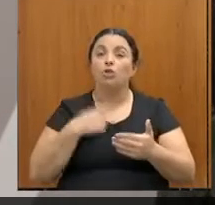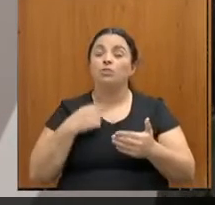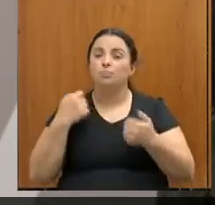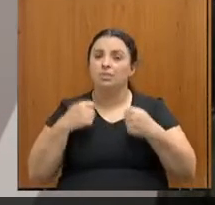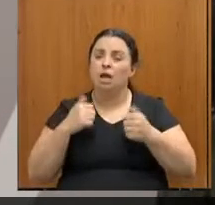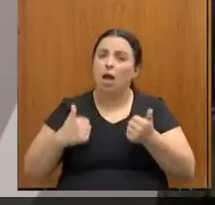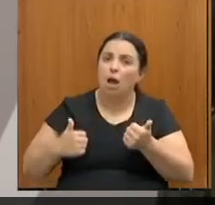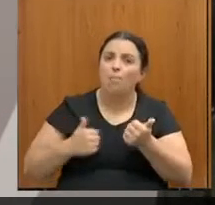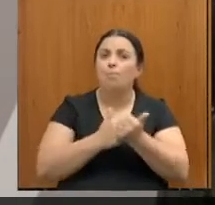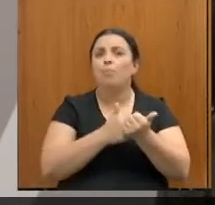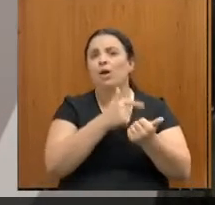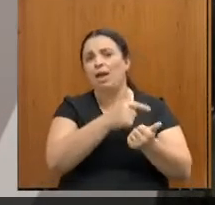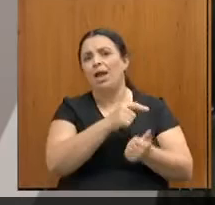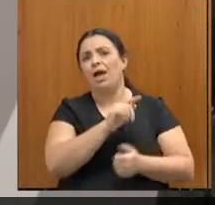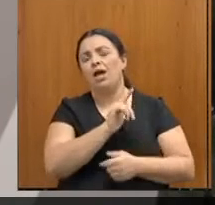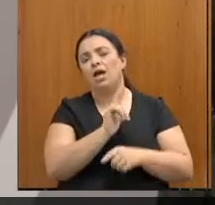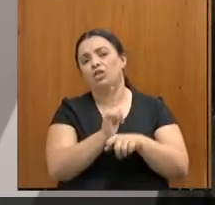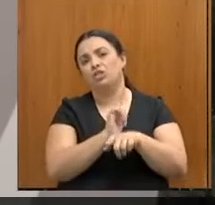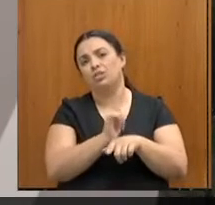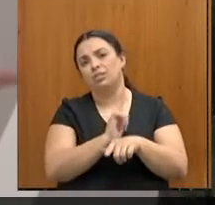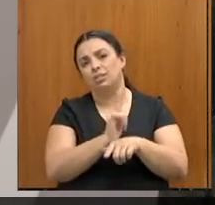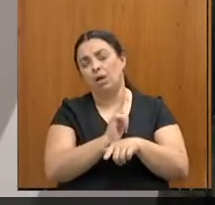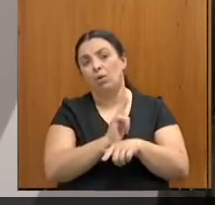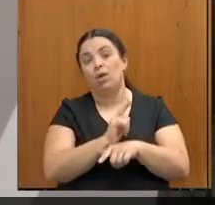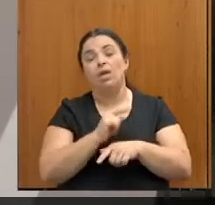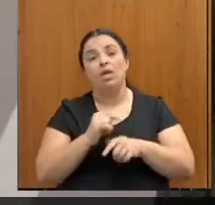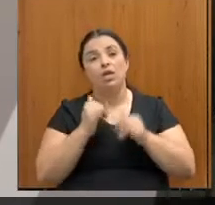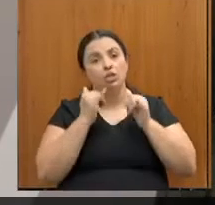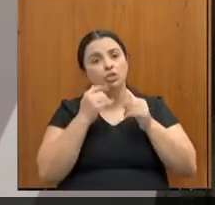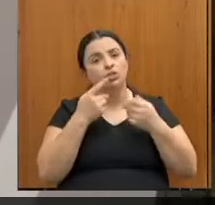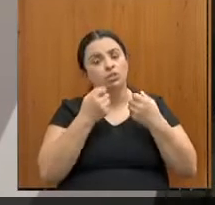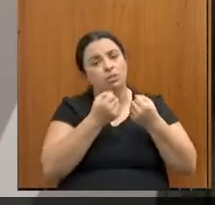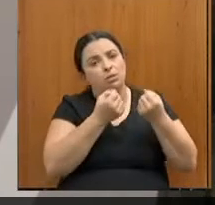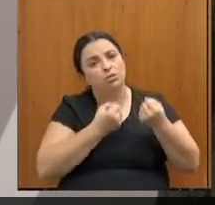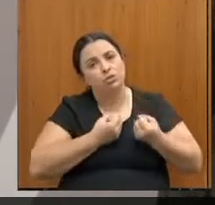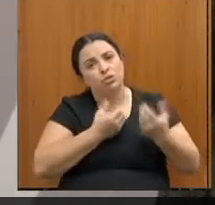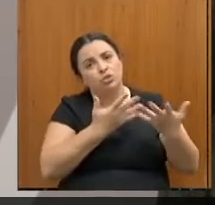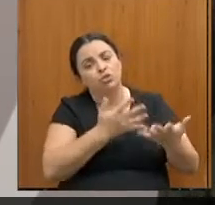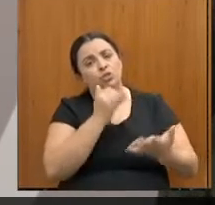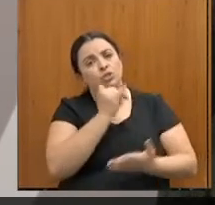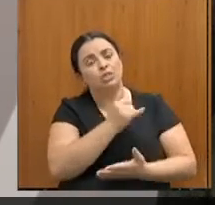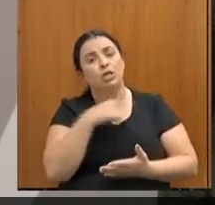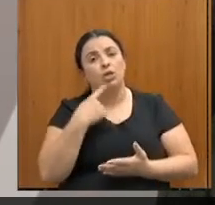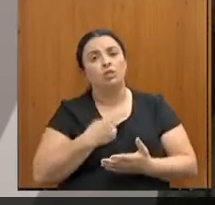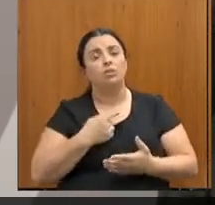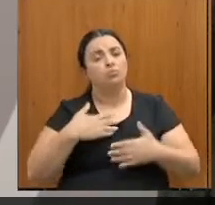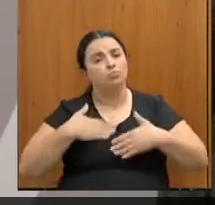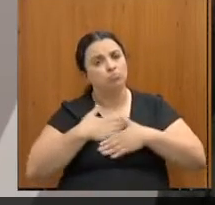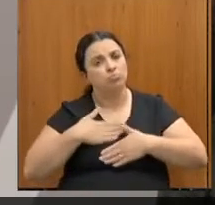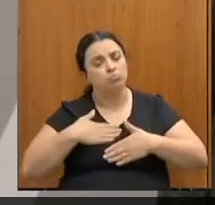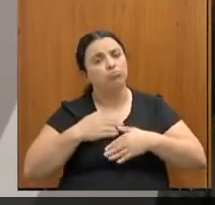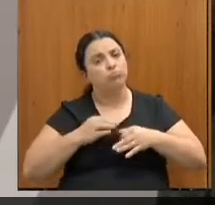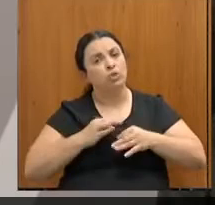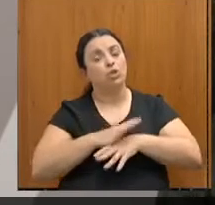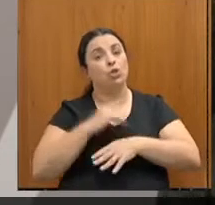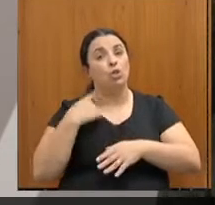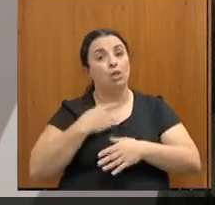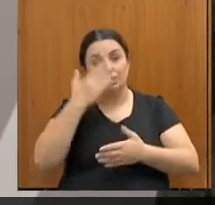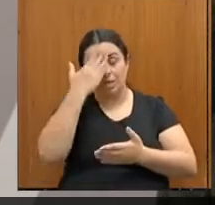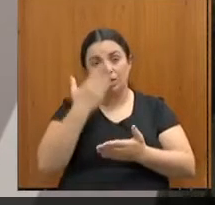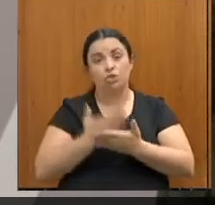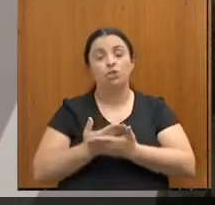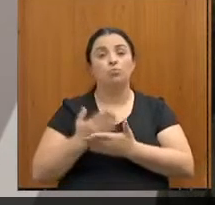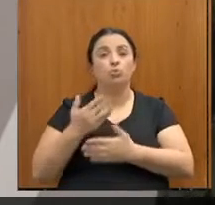construída e dizer que realmente a gente está satisfeito de compor essa construção que a gente acredita no governo e acredita